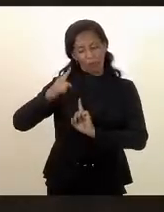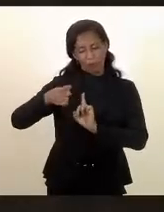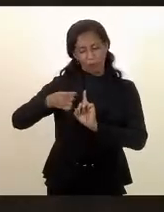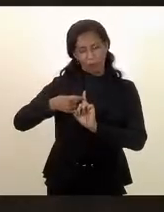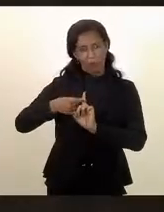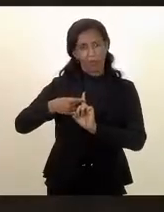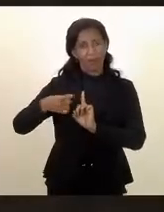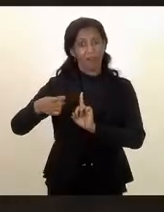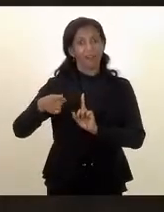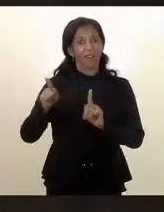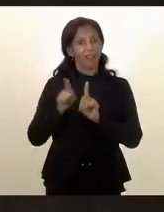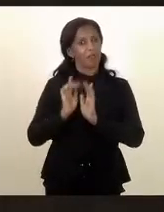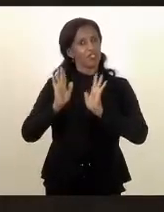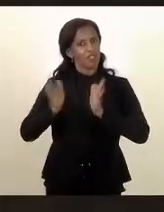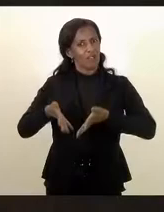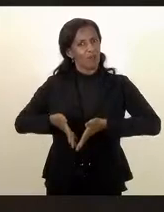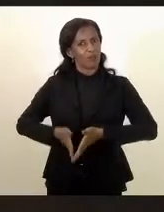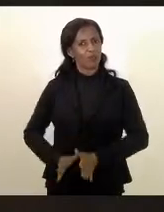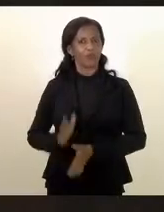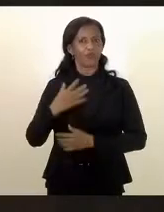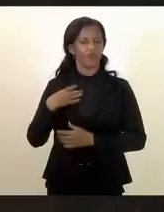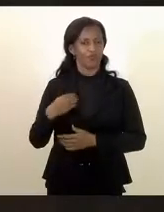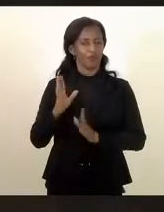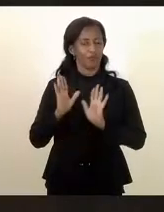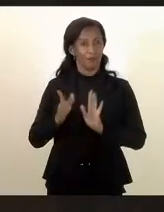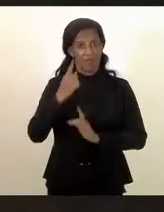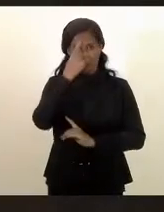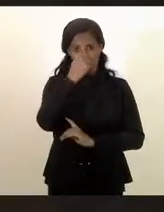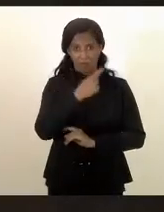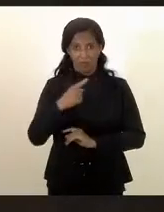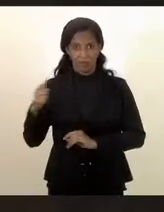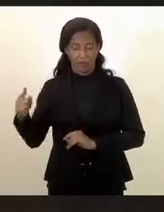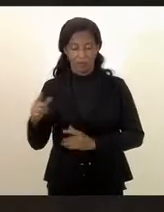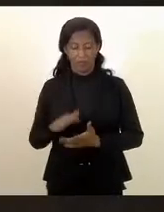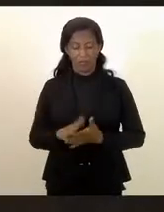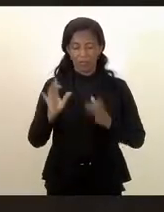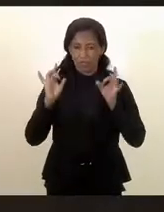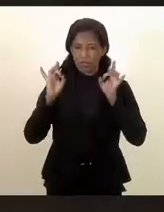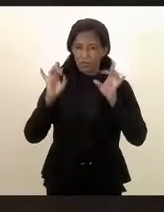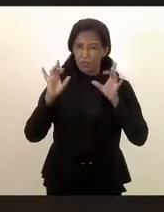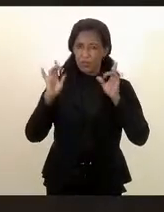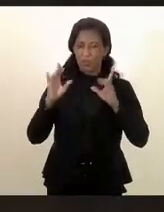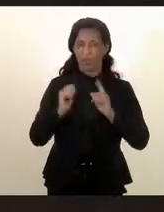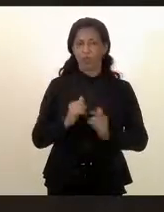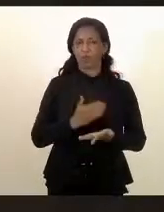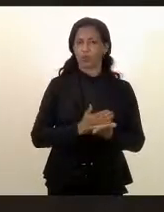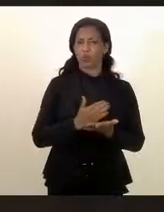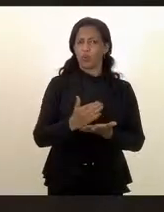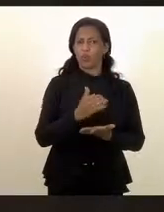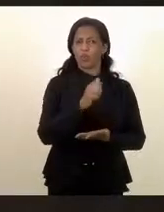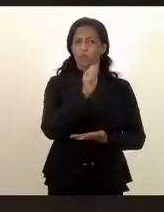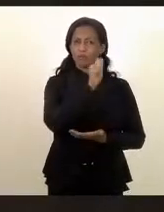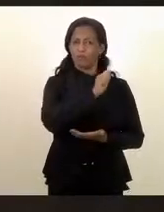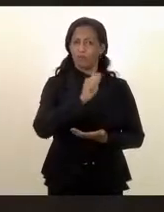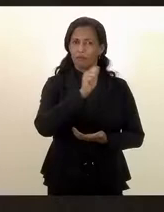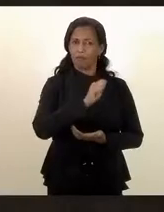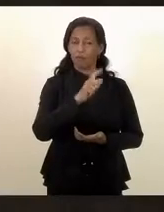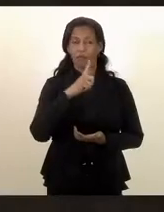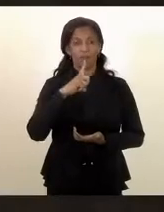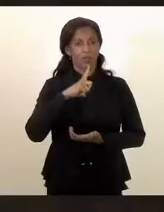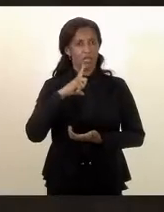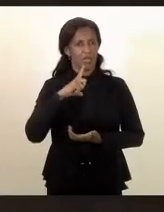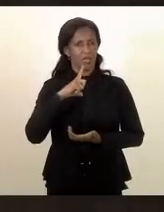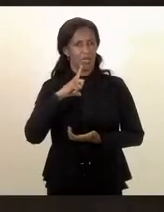e puérperas essa semana em especial desde o início do mês de agosto temos